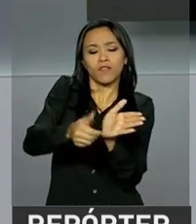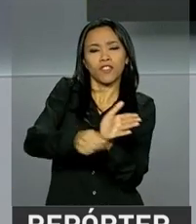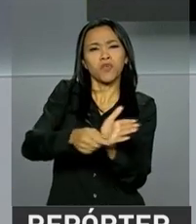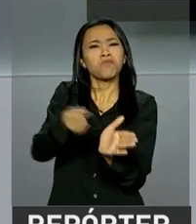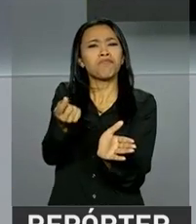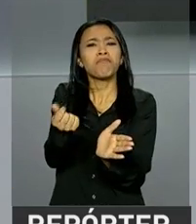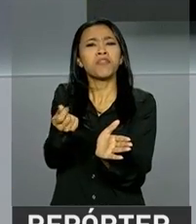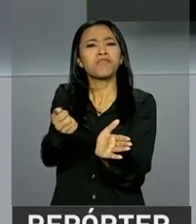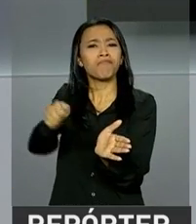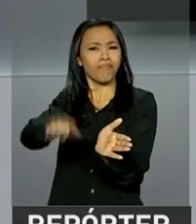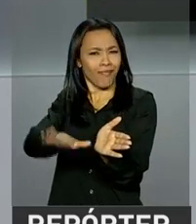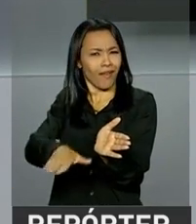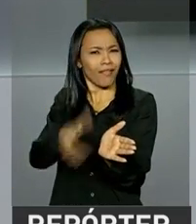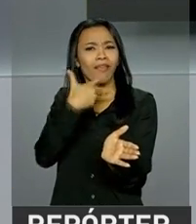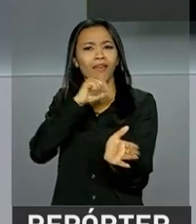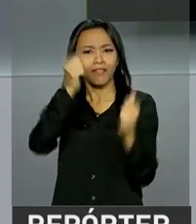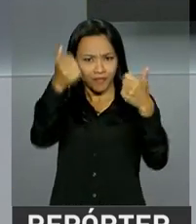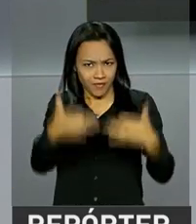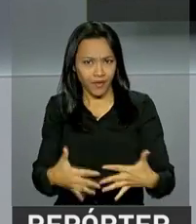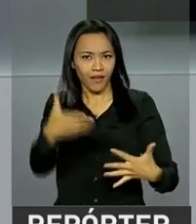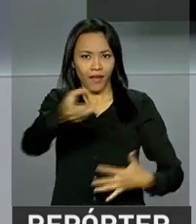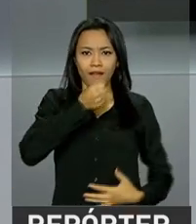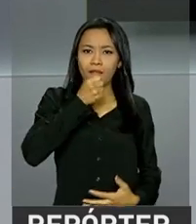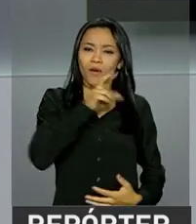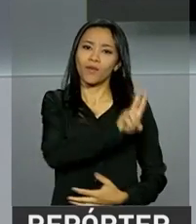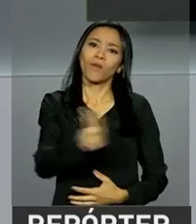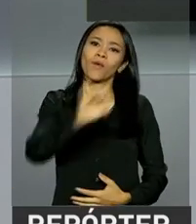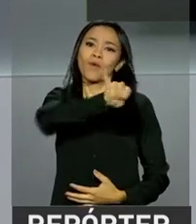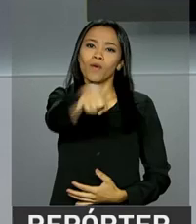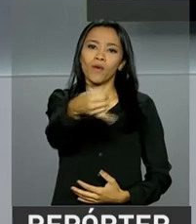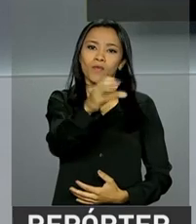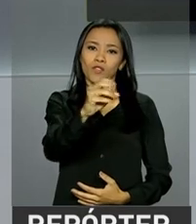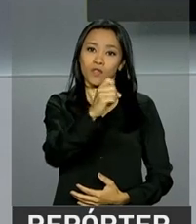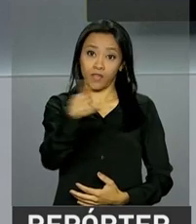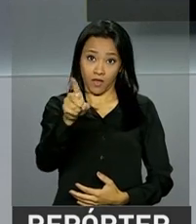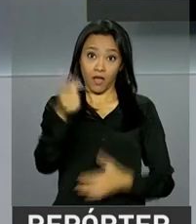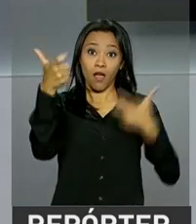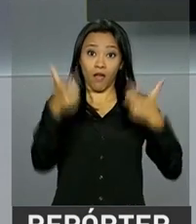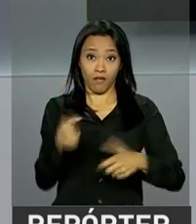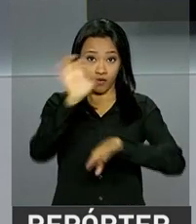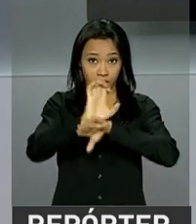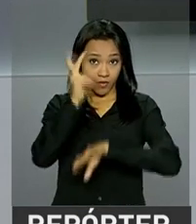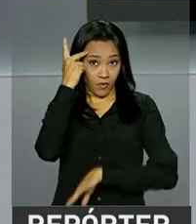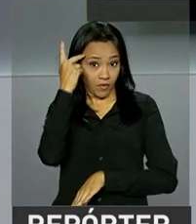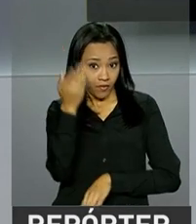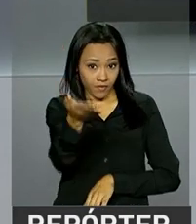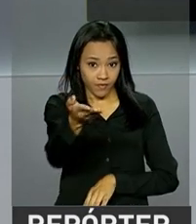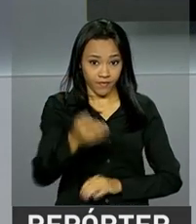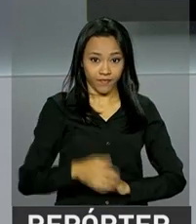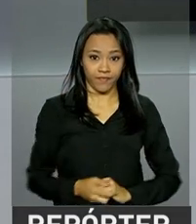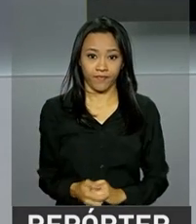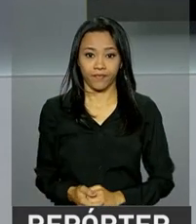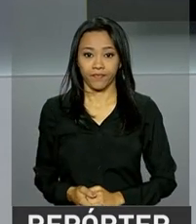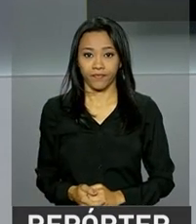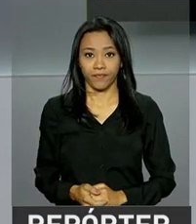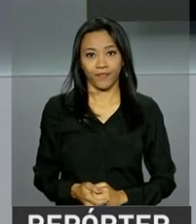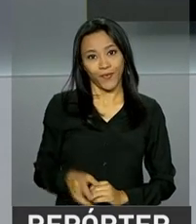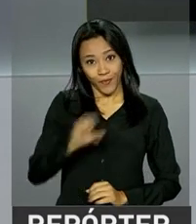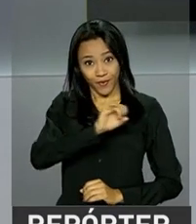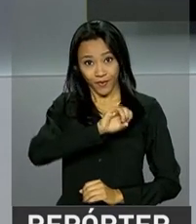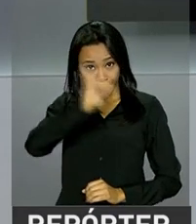em conta quem explica pra gente é José luí Filho ao vivo direto de São Paulo Zé Oi